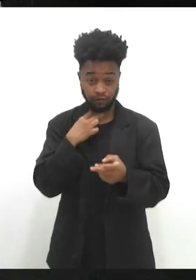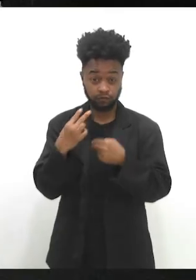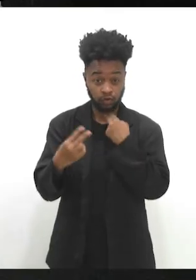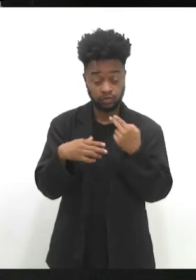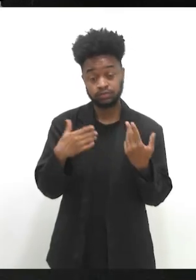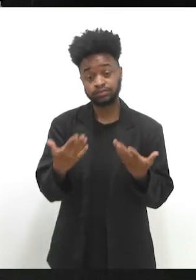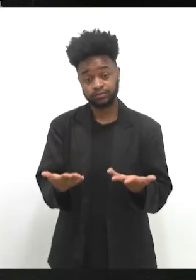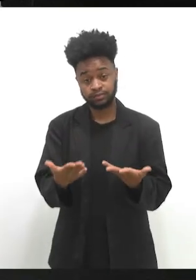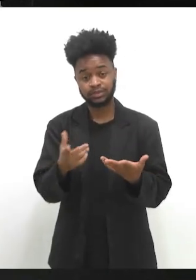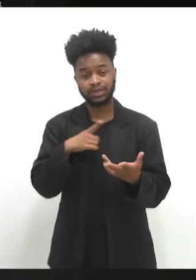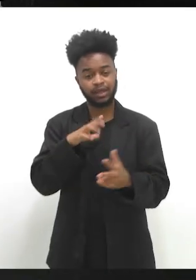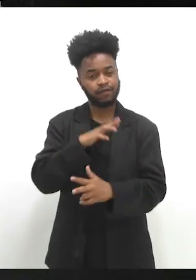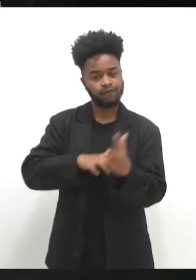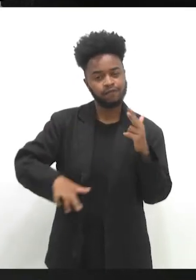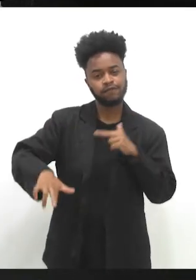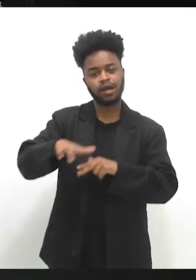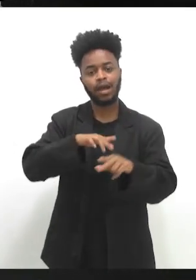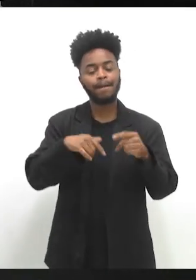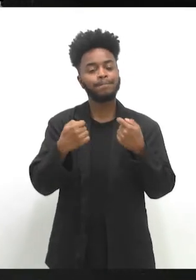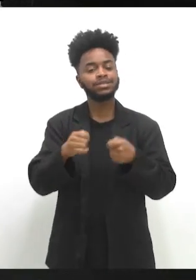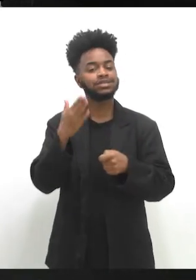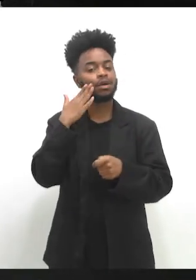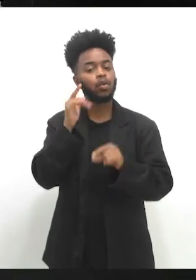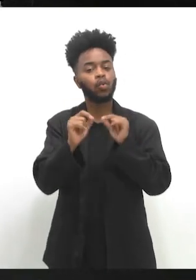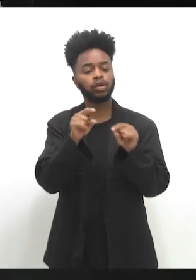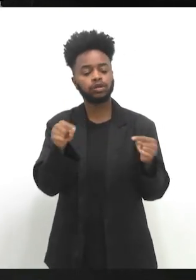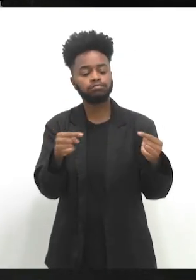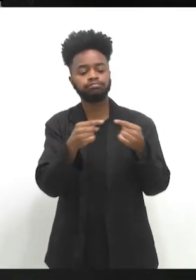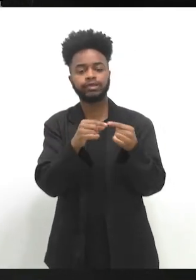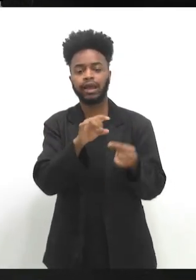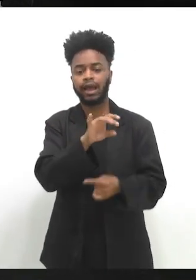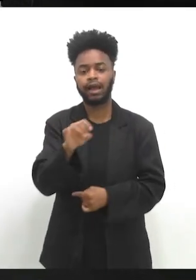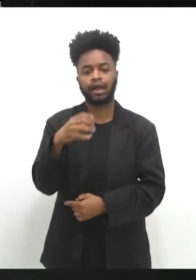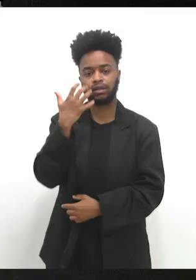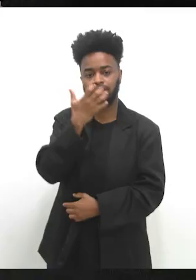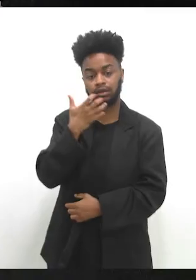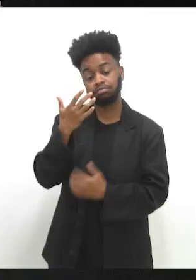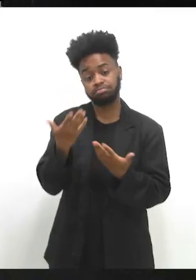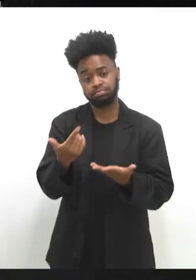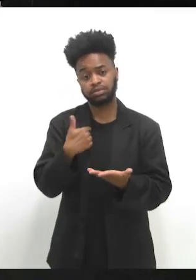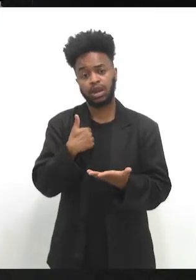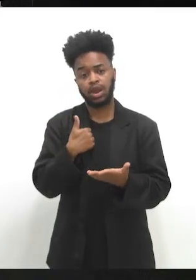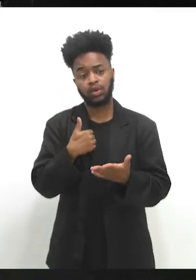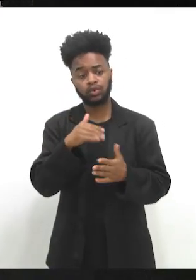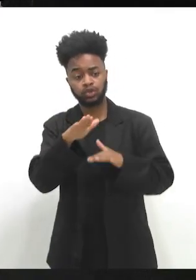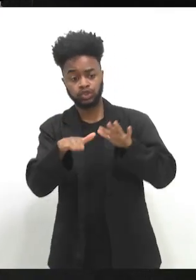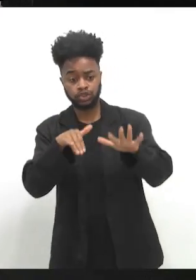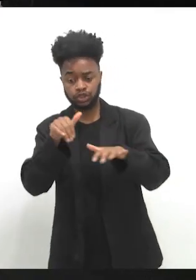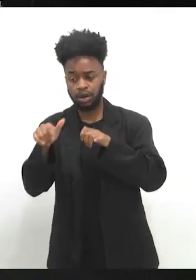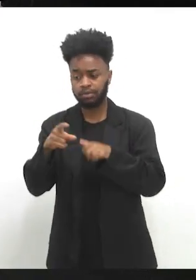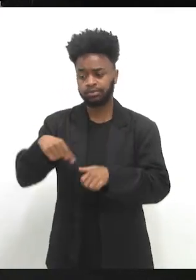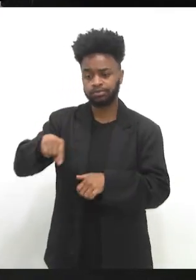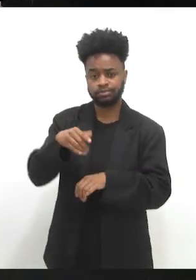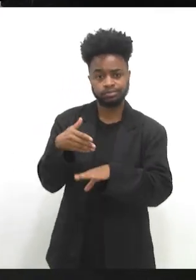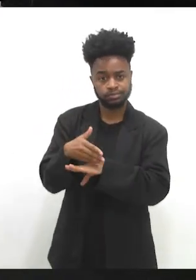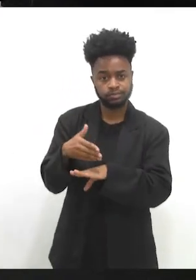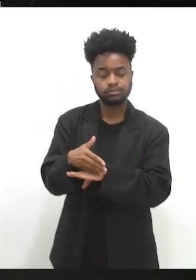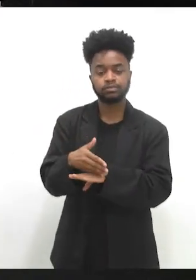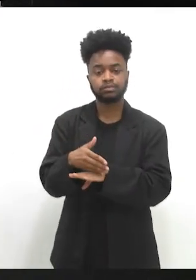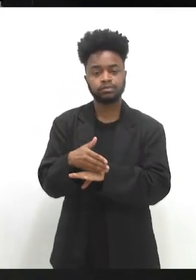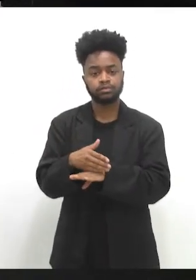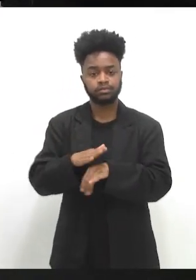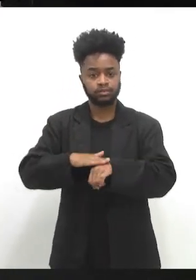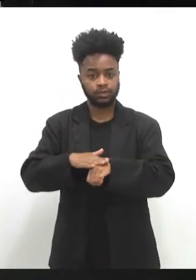né? Então, diversas, e a gente tem que ver o que encaixa melhor para cada cantor. Então, eu faço uma audição interna para o próprio coro.